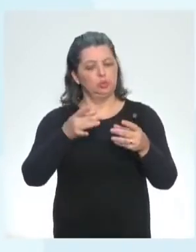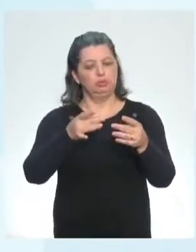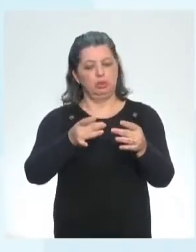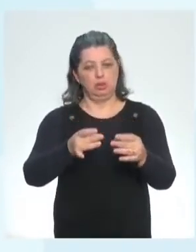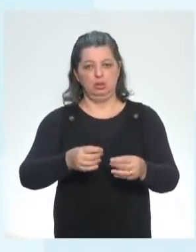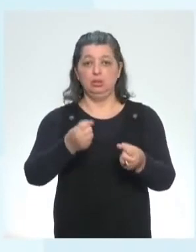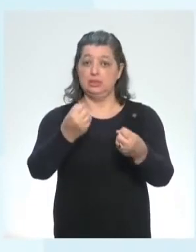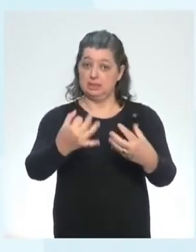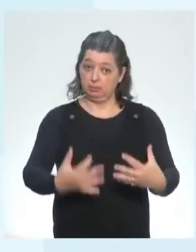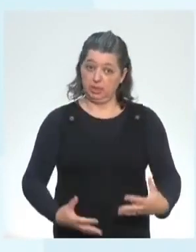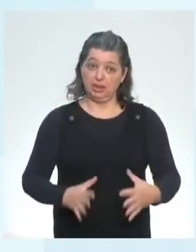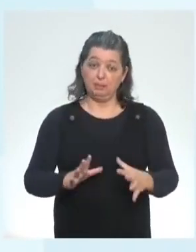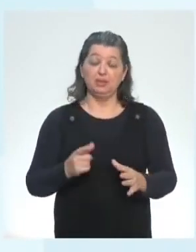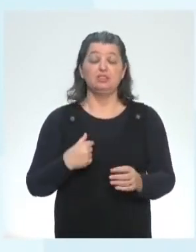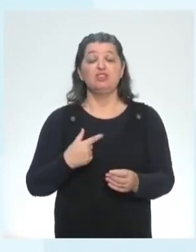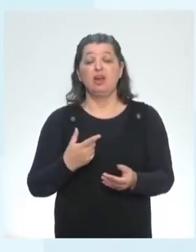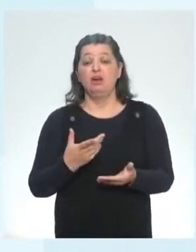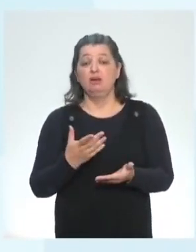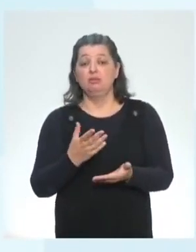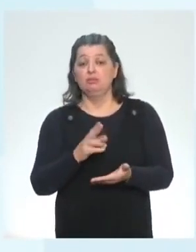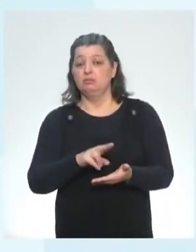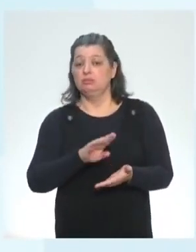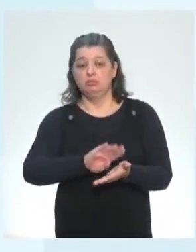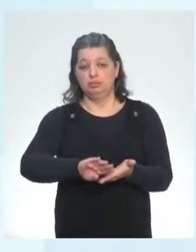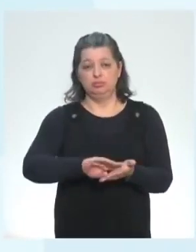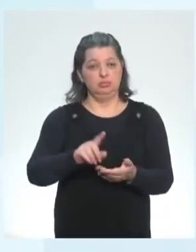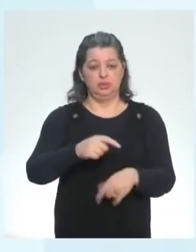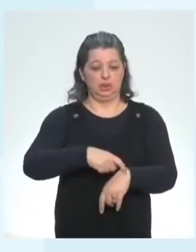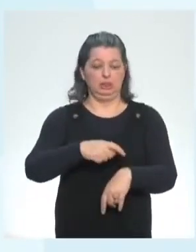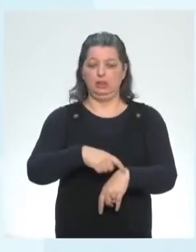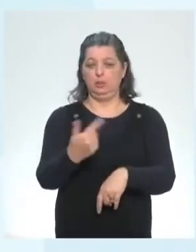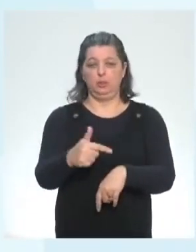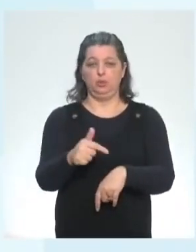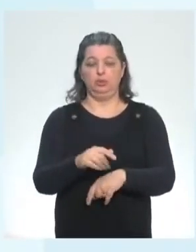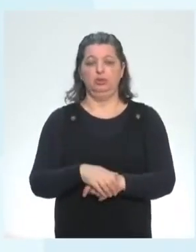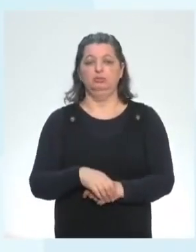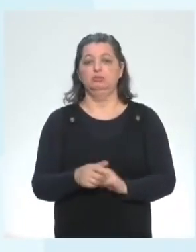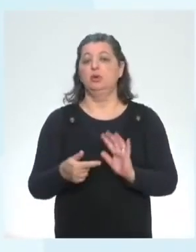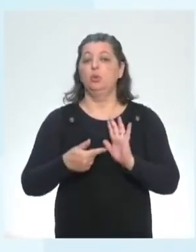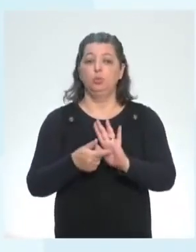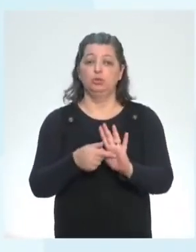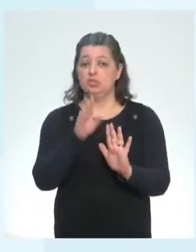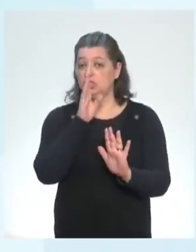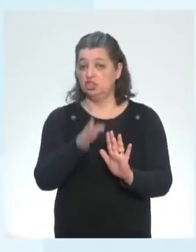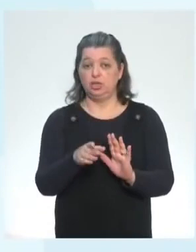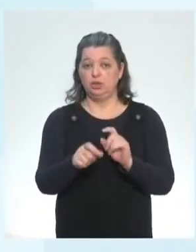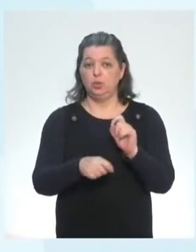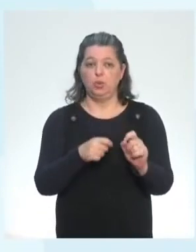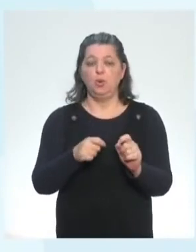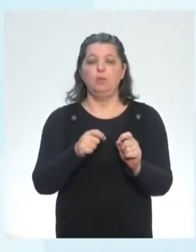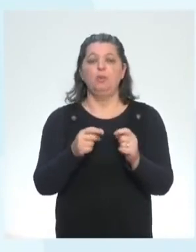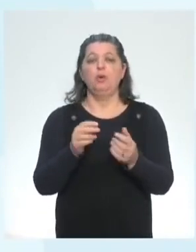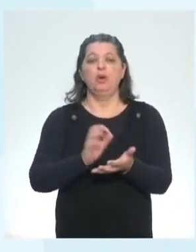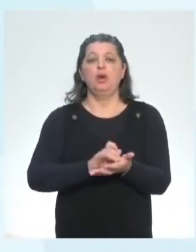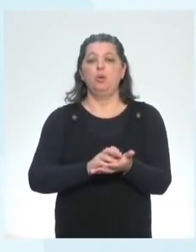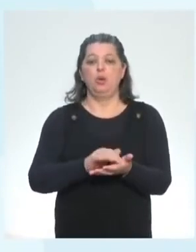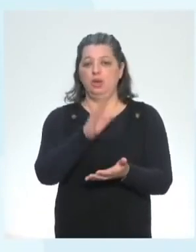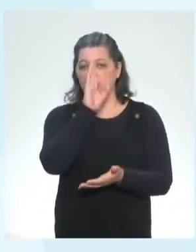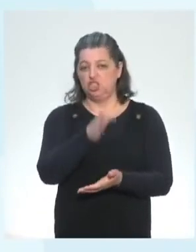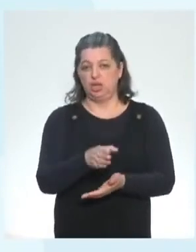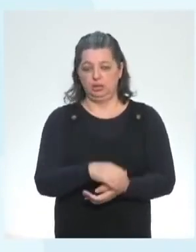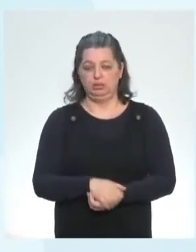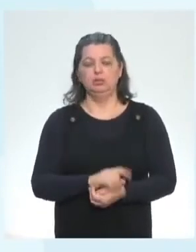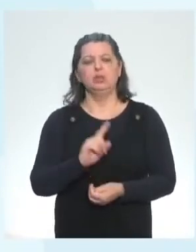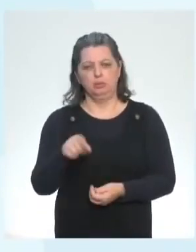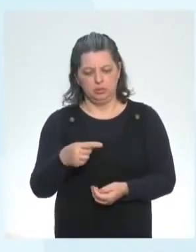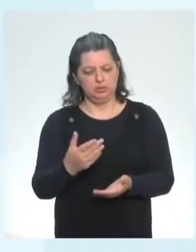mas como eu já tirei os dados e a gente não tem muito tempo, então eu vou mostrar para vocês como fazer o cálculo. Então, aí depois vocês peguem